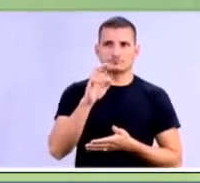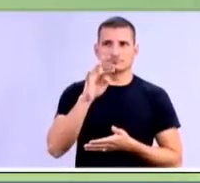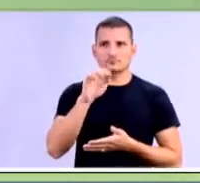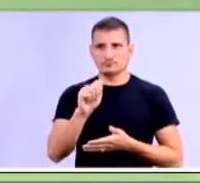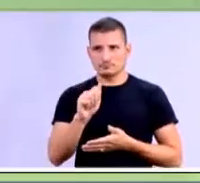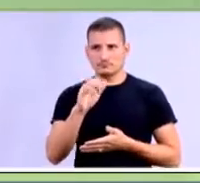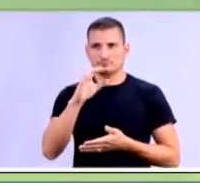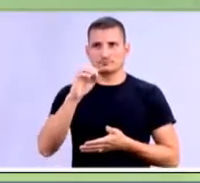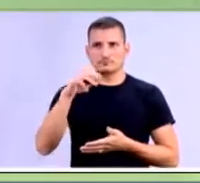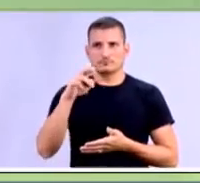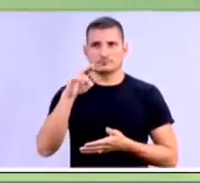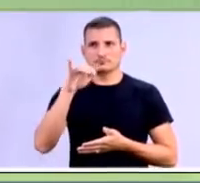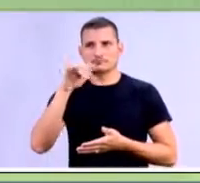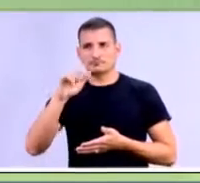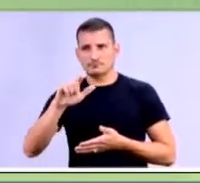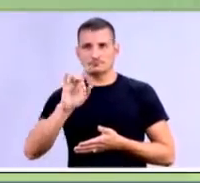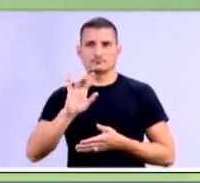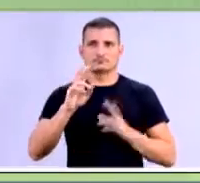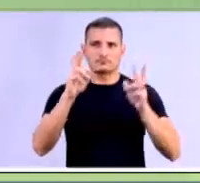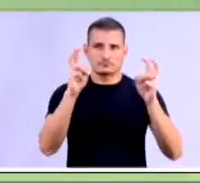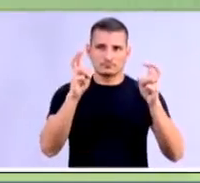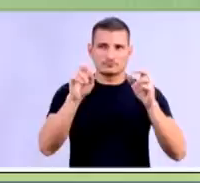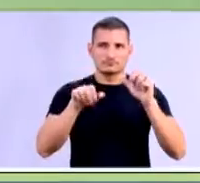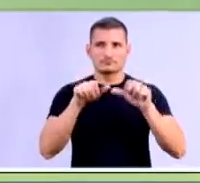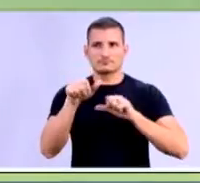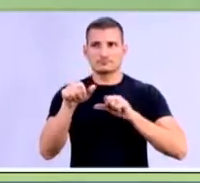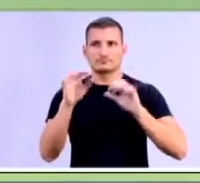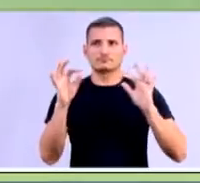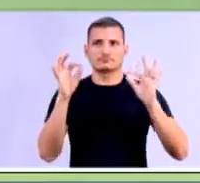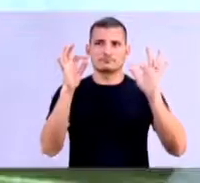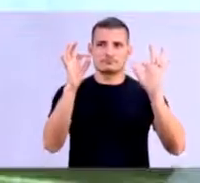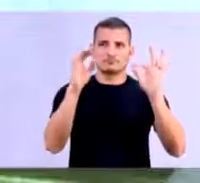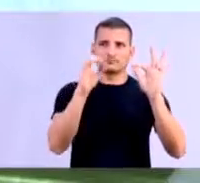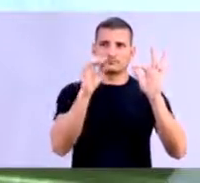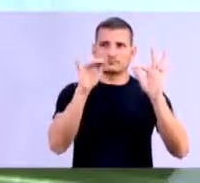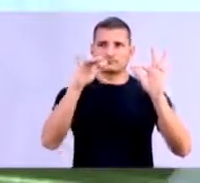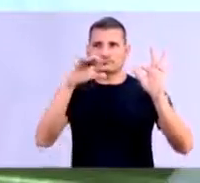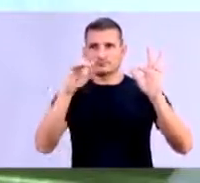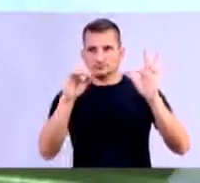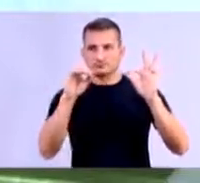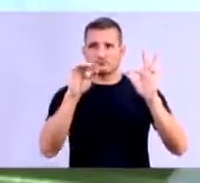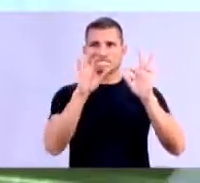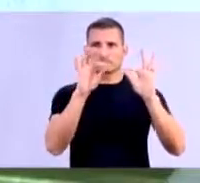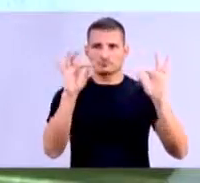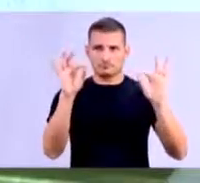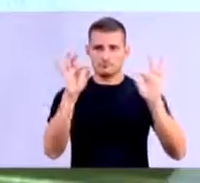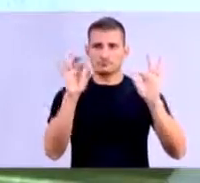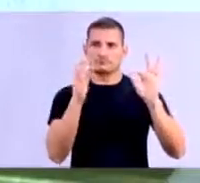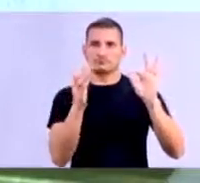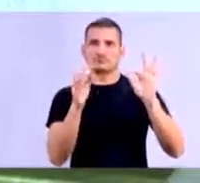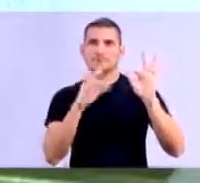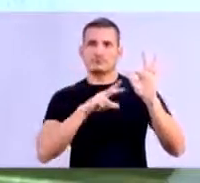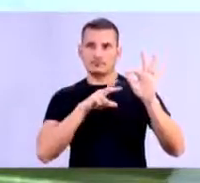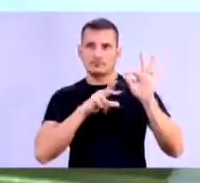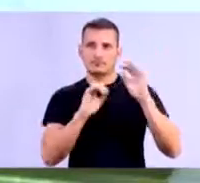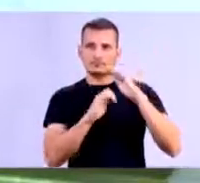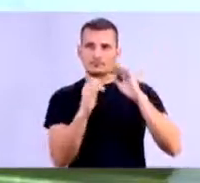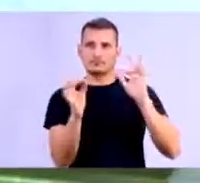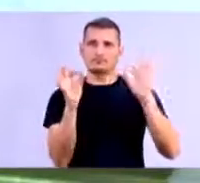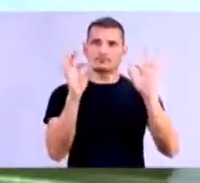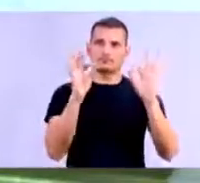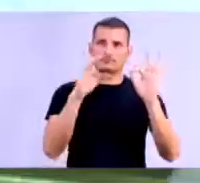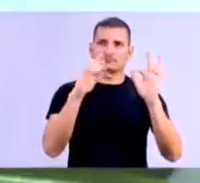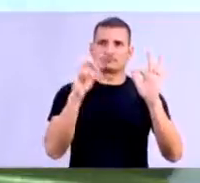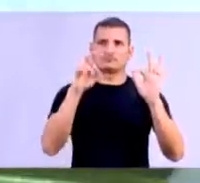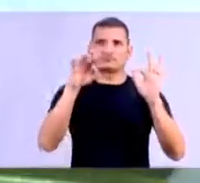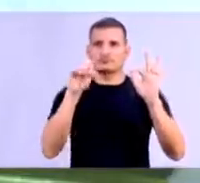comercial. Na verdade, só vai mudar o título, que vai ser colocado lá em cima. Ao invés de ofício, as empresas privadas devem colocar carta